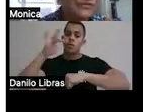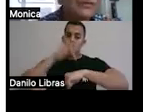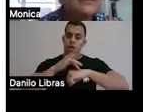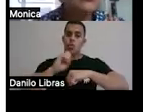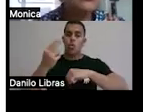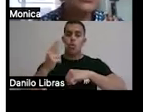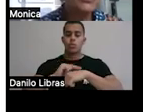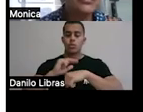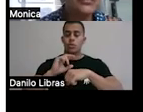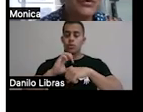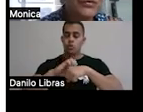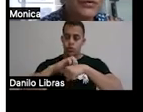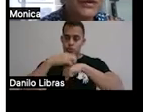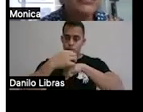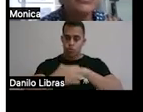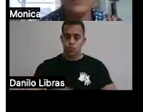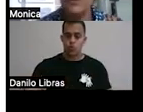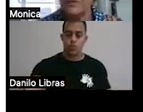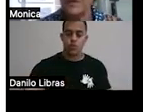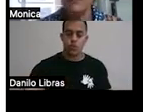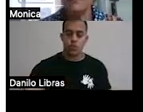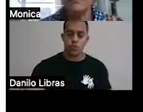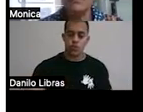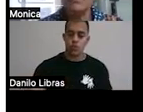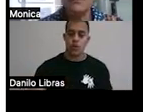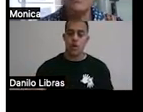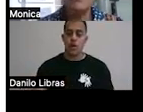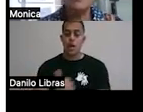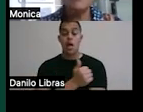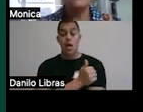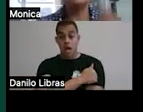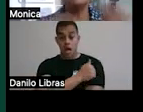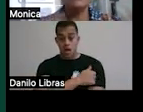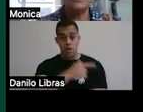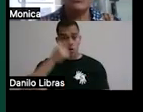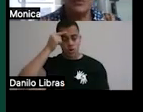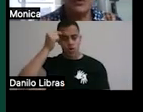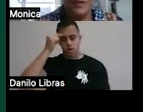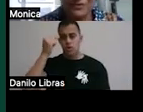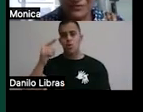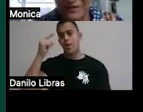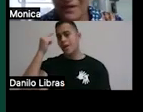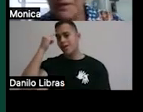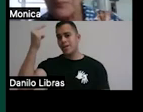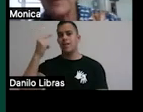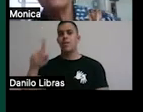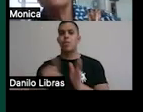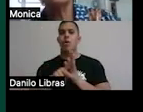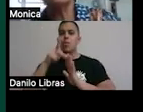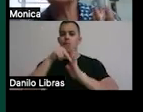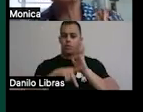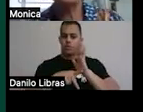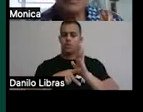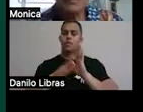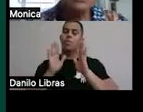alunos, como são muito novos, eram todos alunos de graduação, não tinham ideia da dimensão do projeto. Mas a